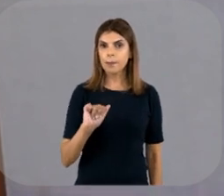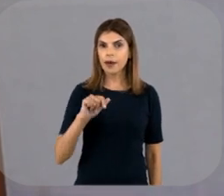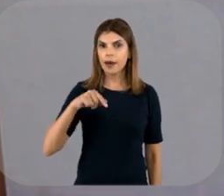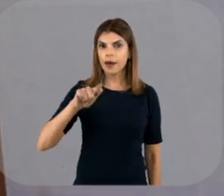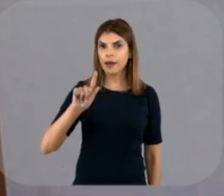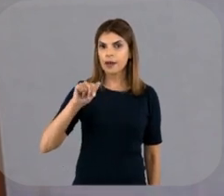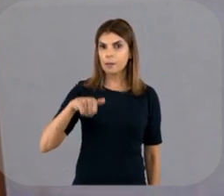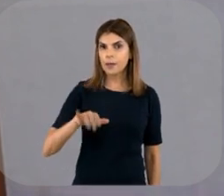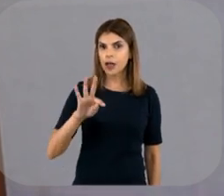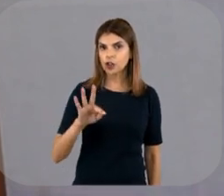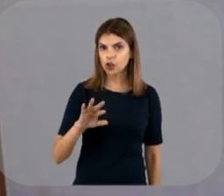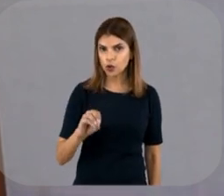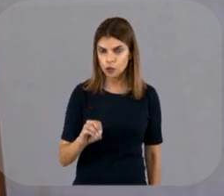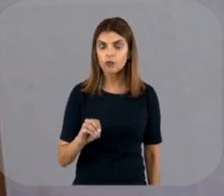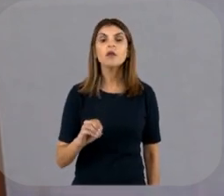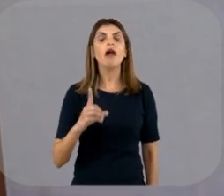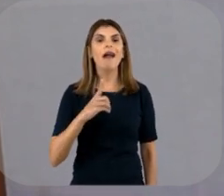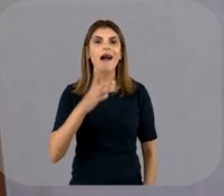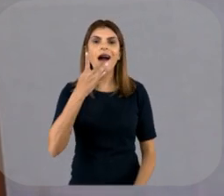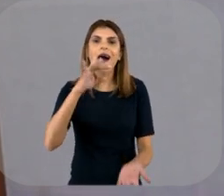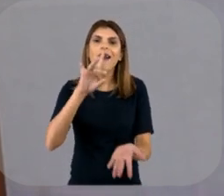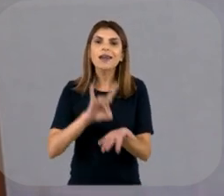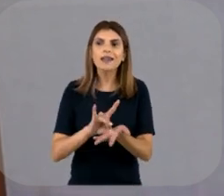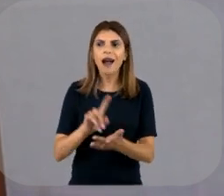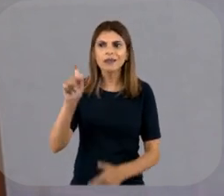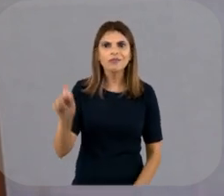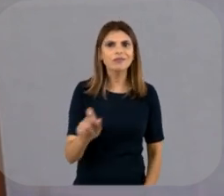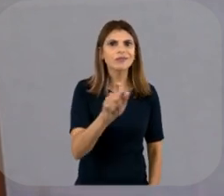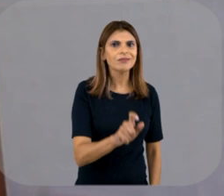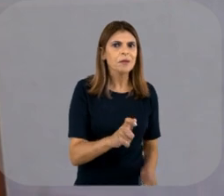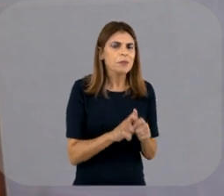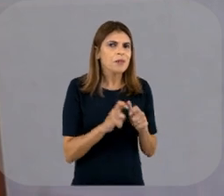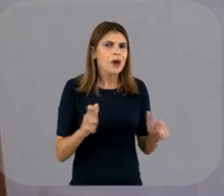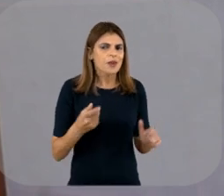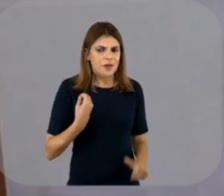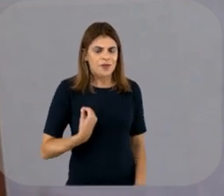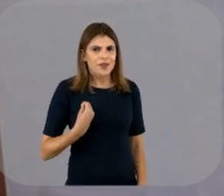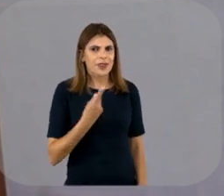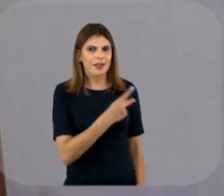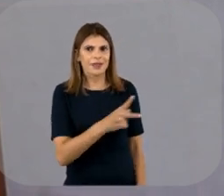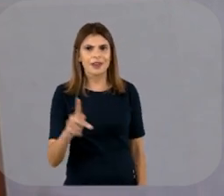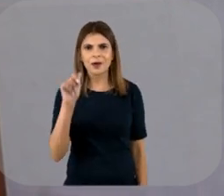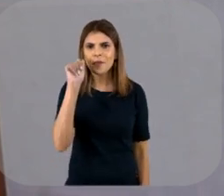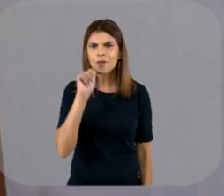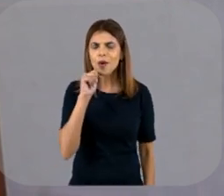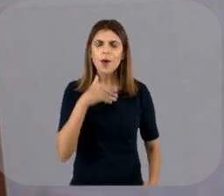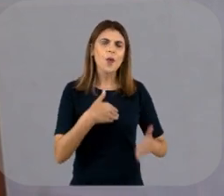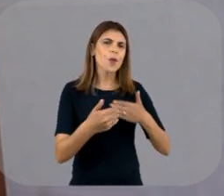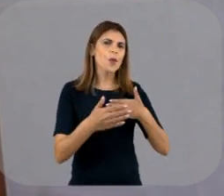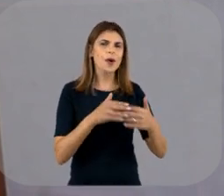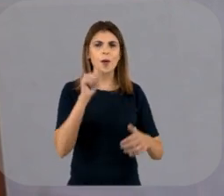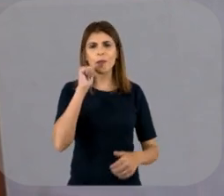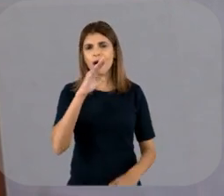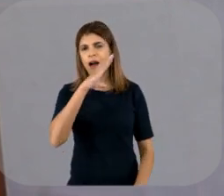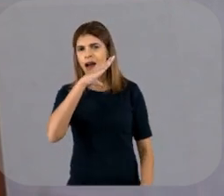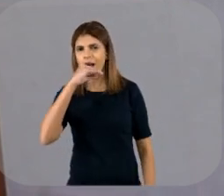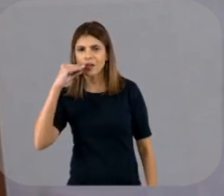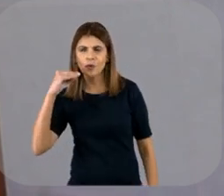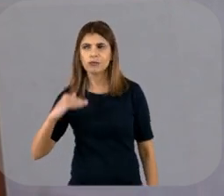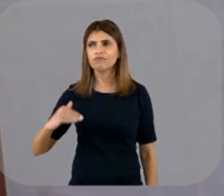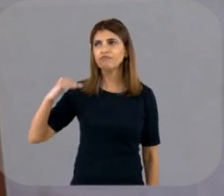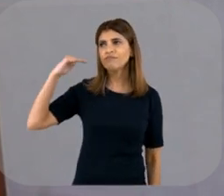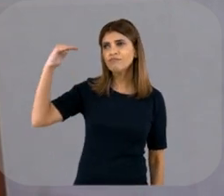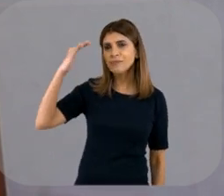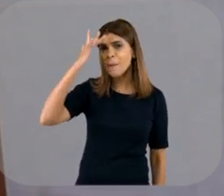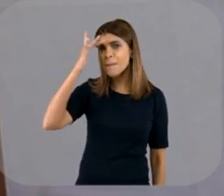pragmático. E esse princípio, ele se baseia na realidade de vida das mulheres. Ou seja, qualquer mulher,